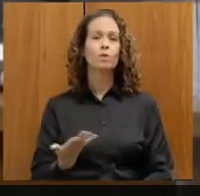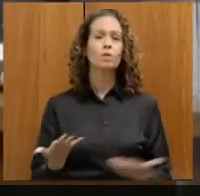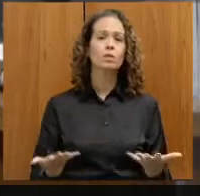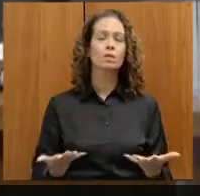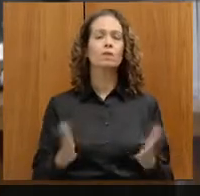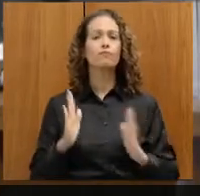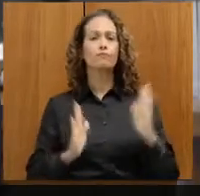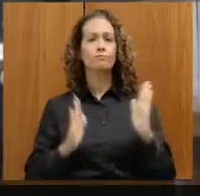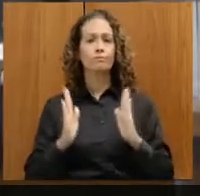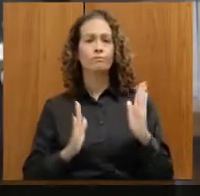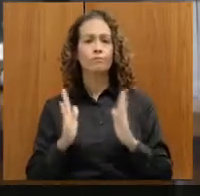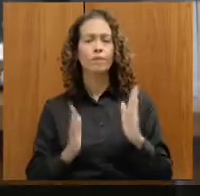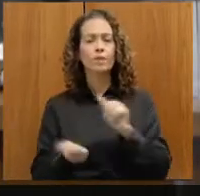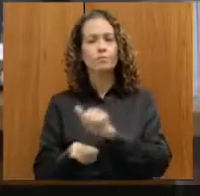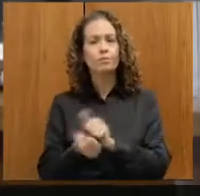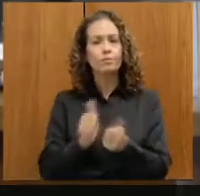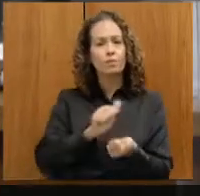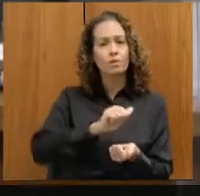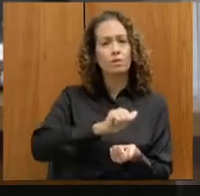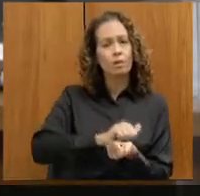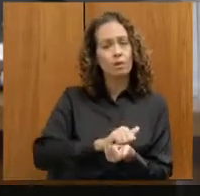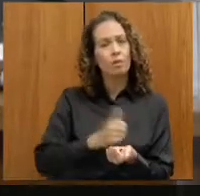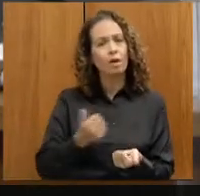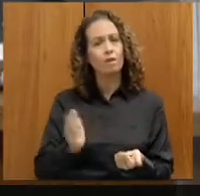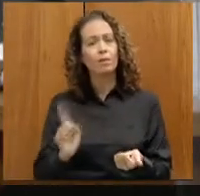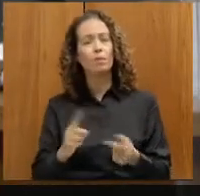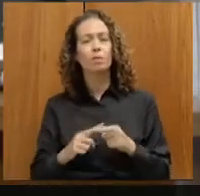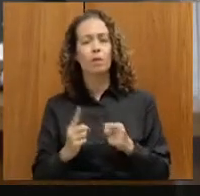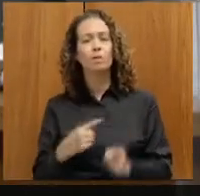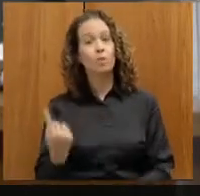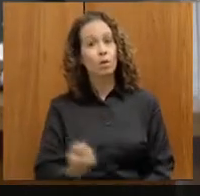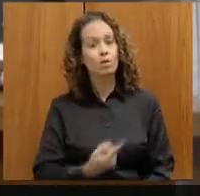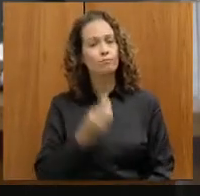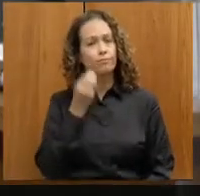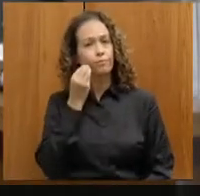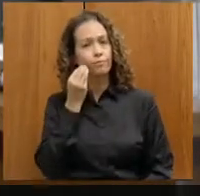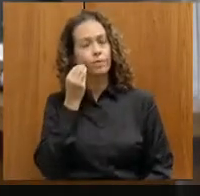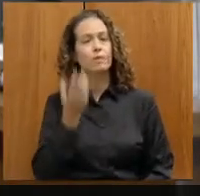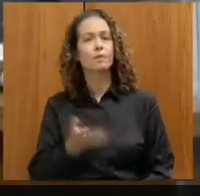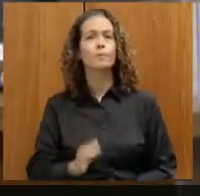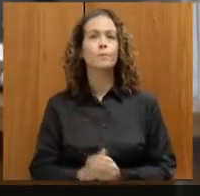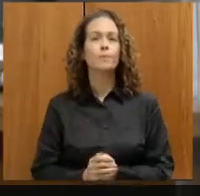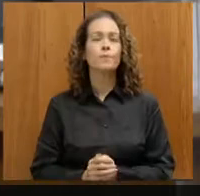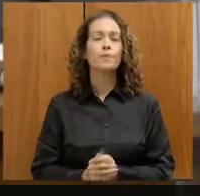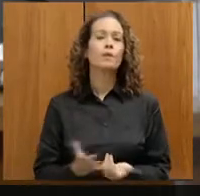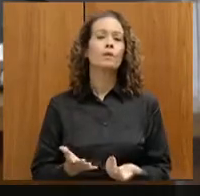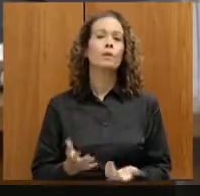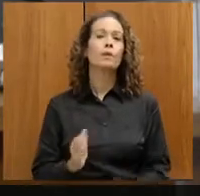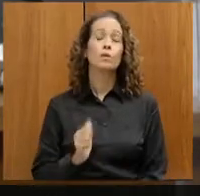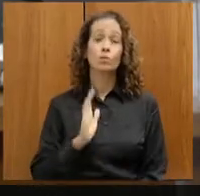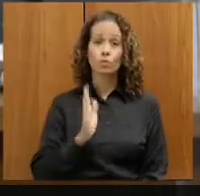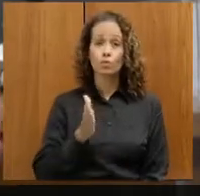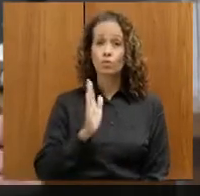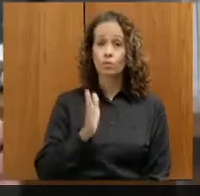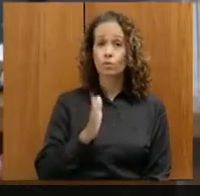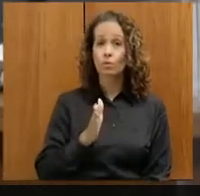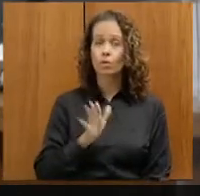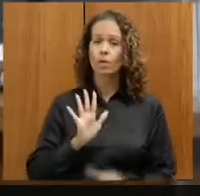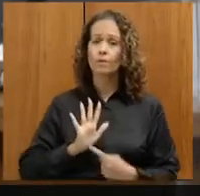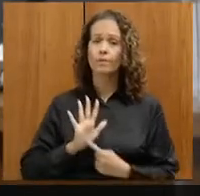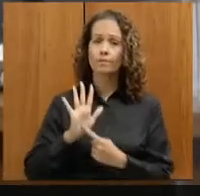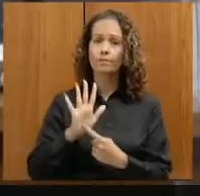de adequada mas estamos buscando fazer isso com relação a prorrogação estava previsto né